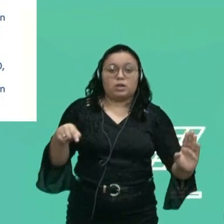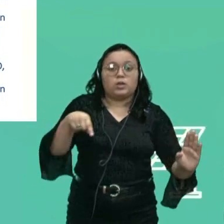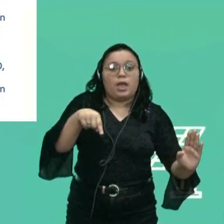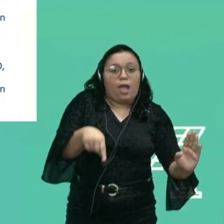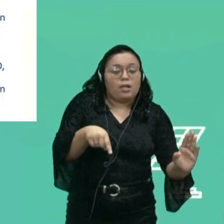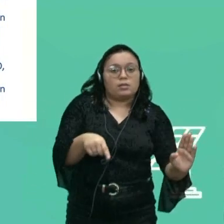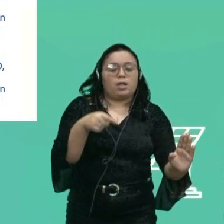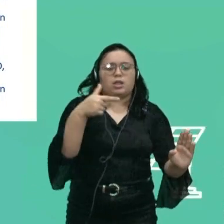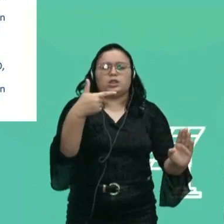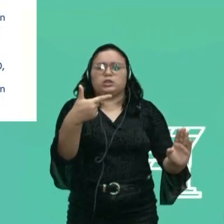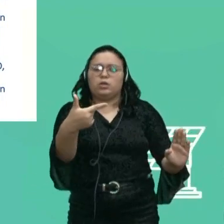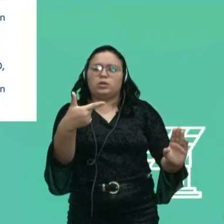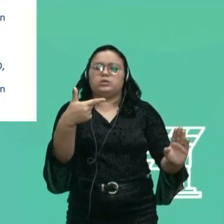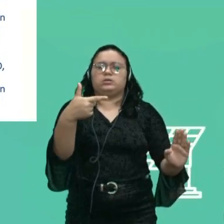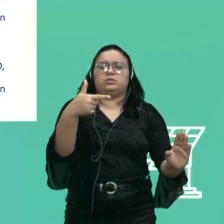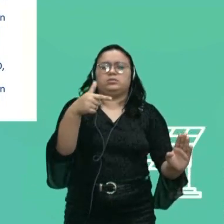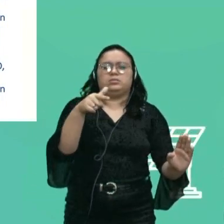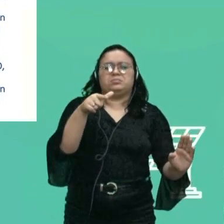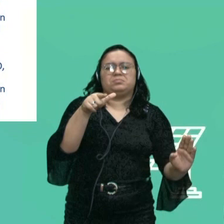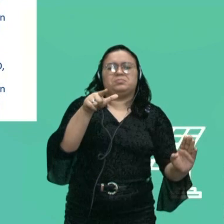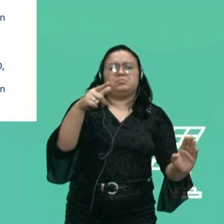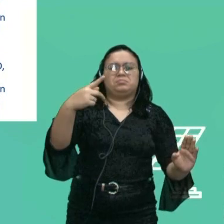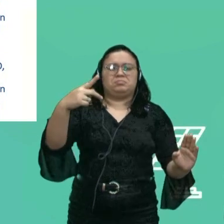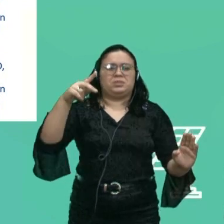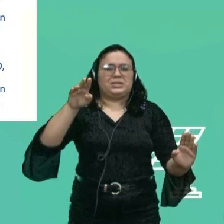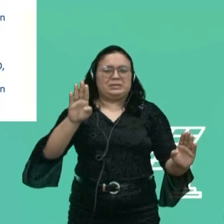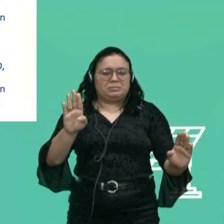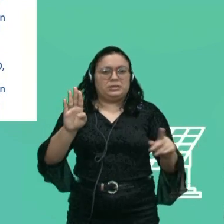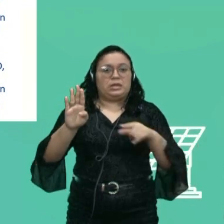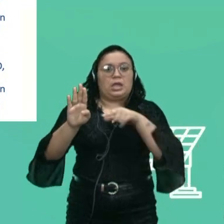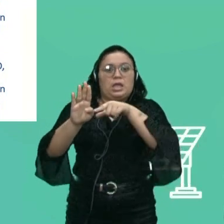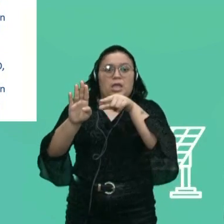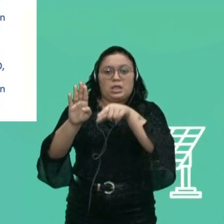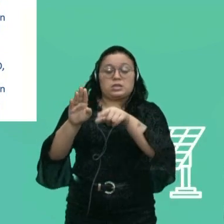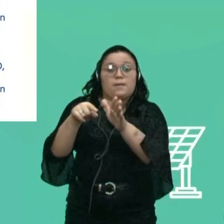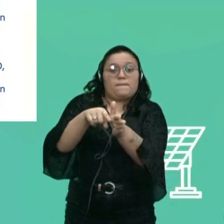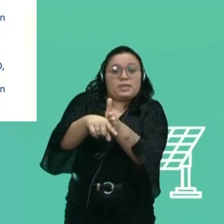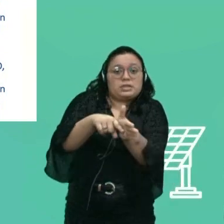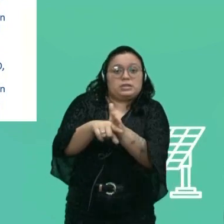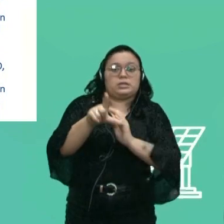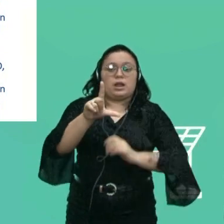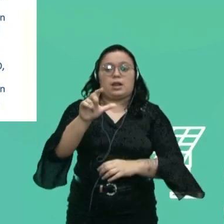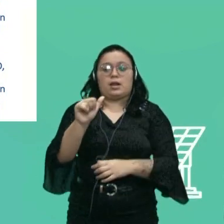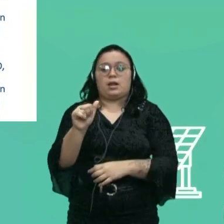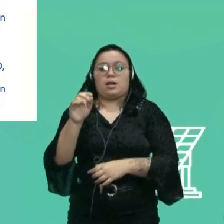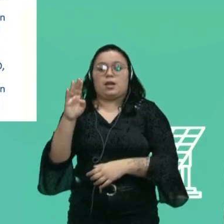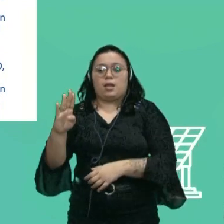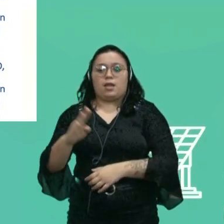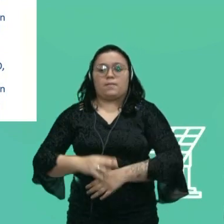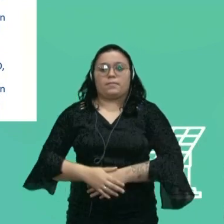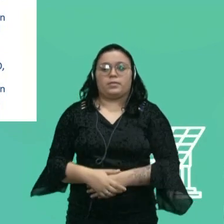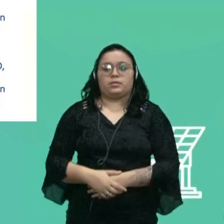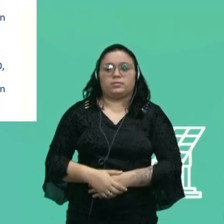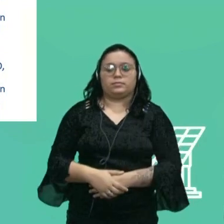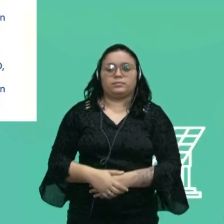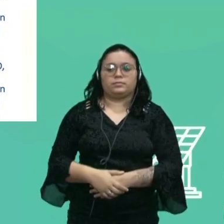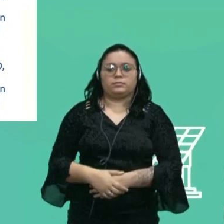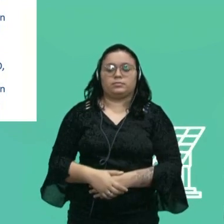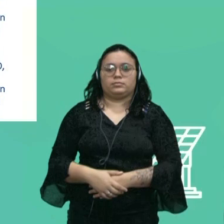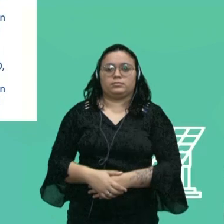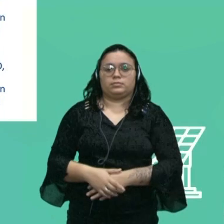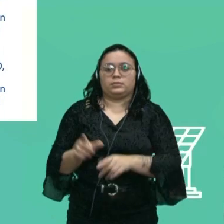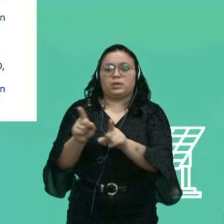dois papers, dois produtos da pesquisa do laboratório muito bem sucedidos,